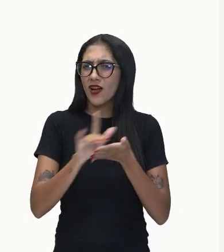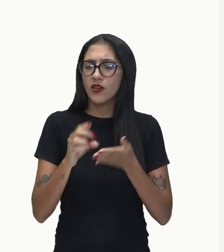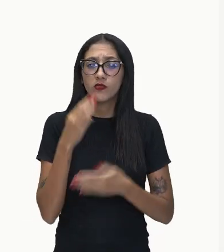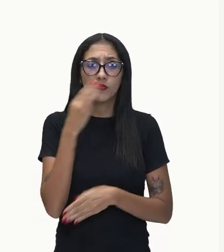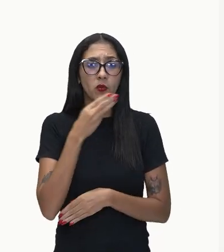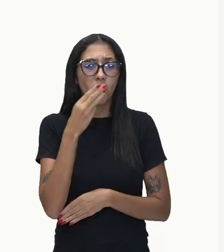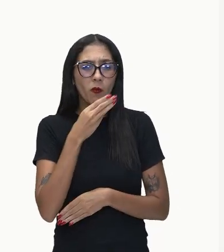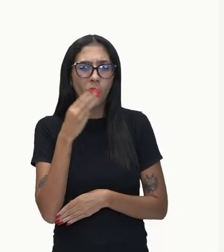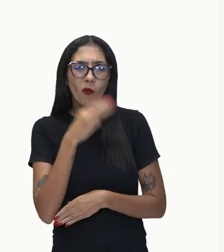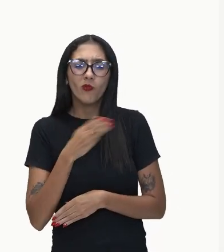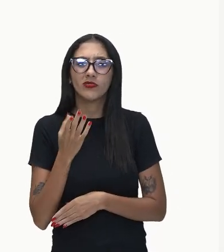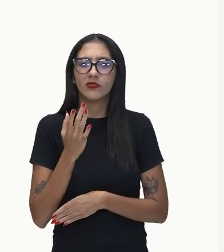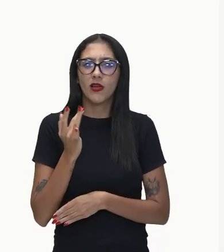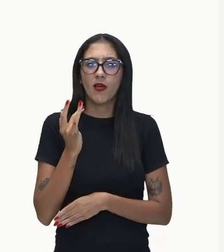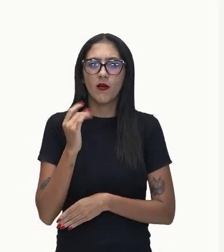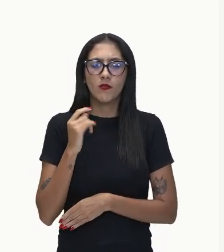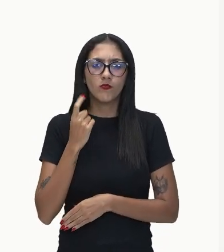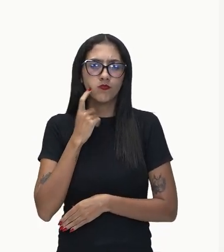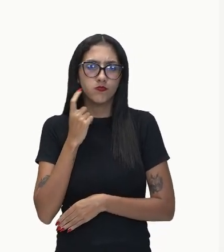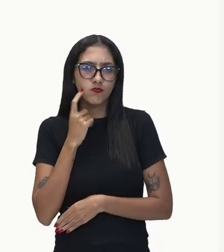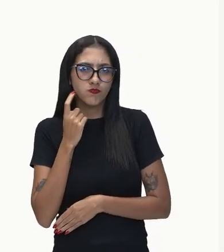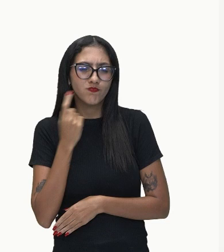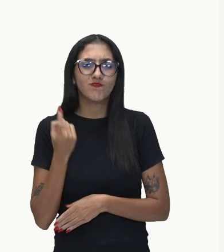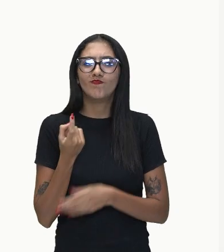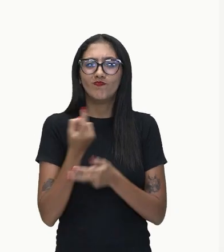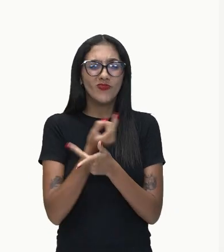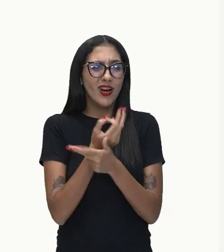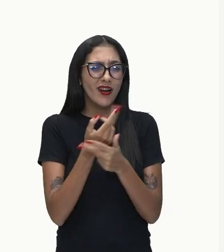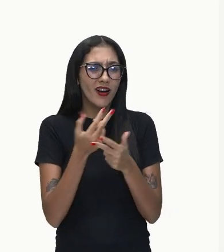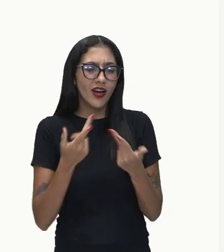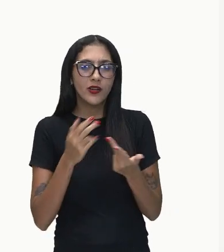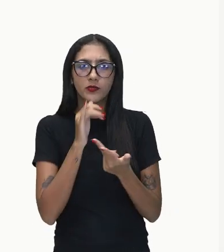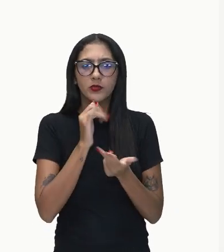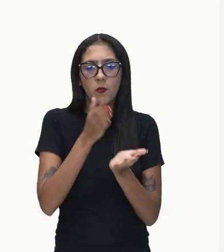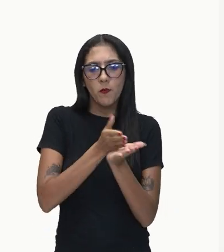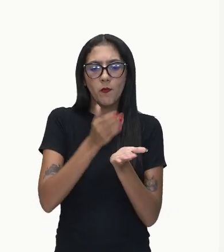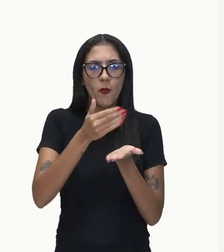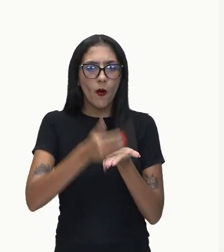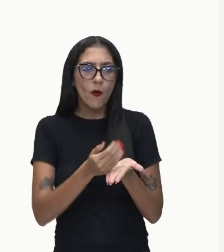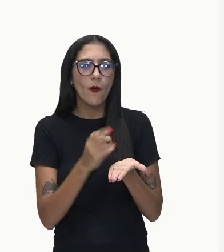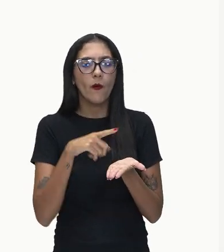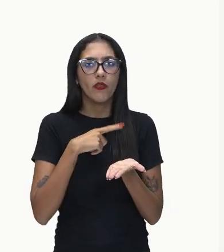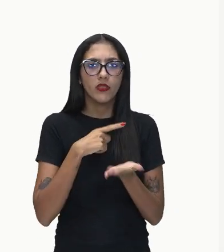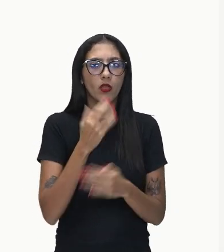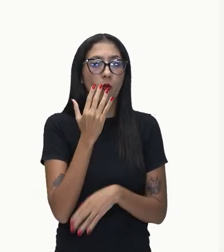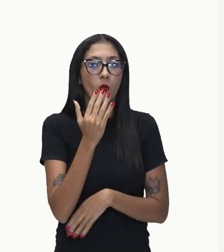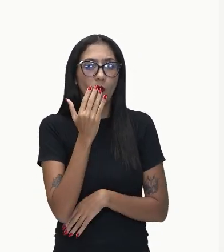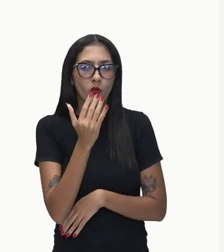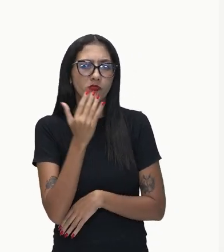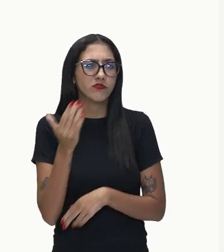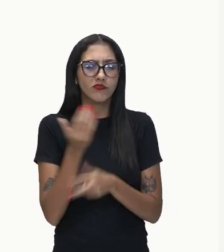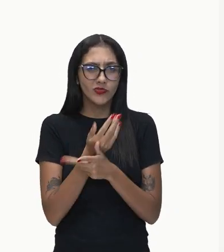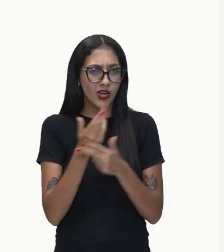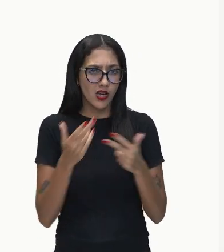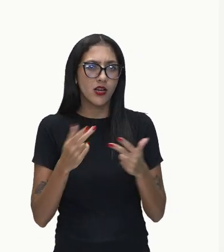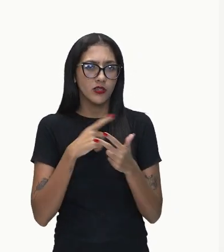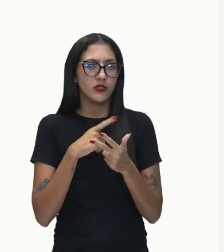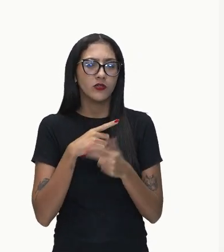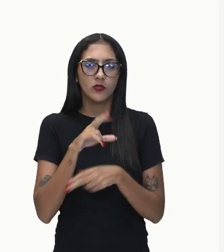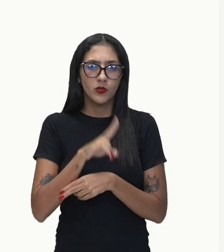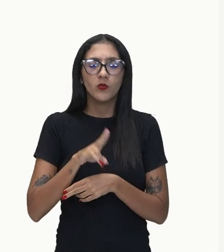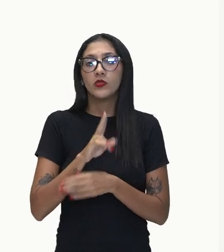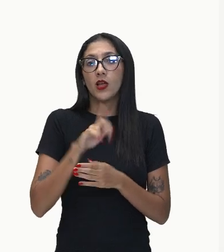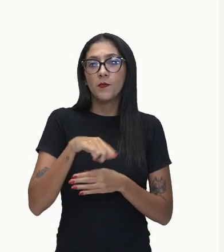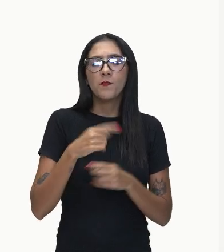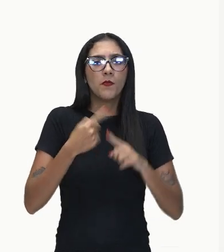muitos bombons, muitos alimentos, né? Bolos coloridos. Hoje em dia tem bastante bolos coloridos, que é